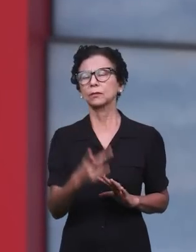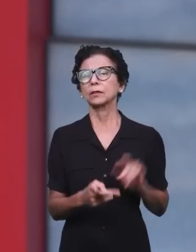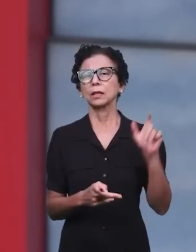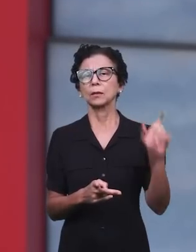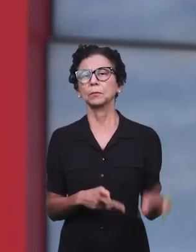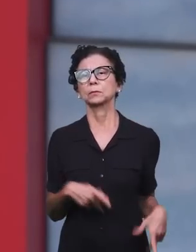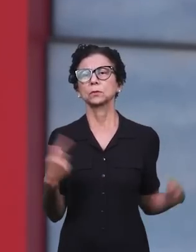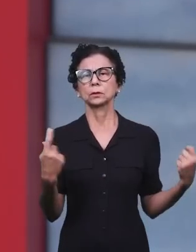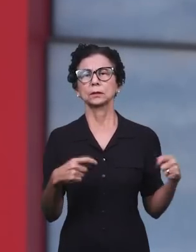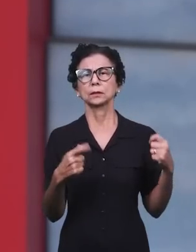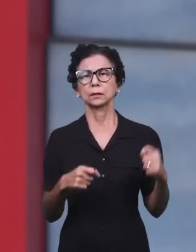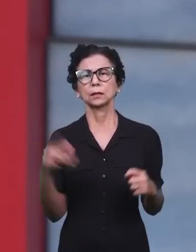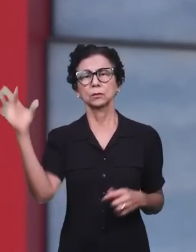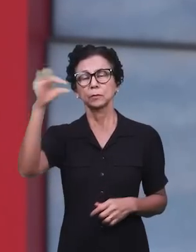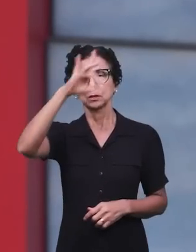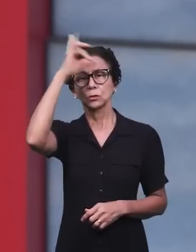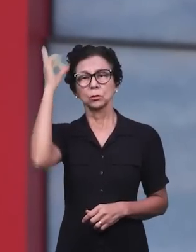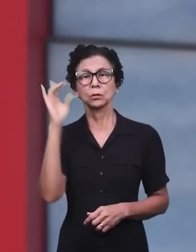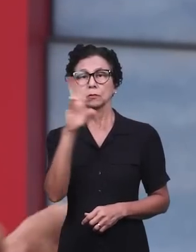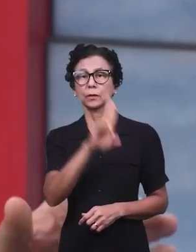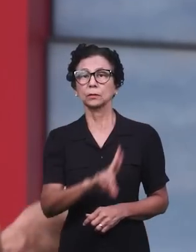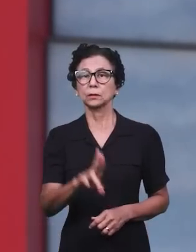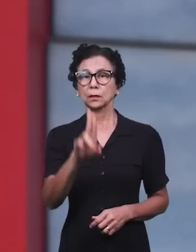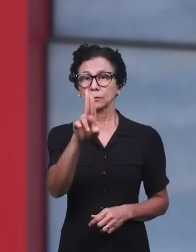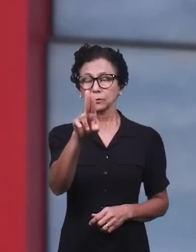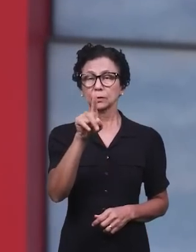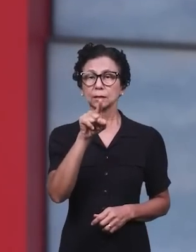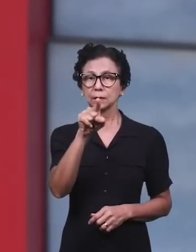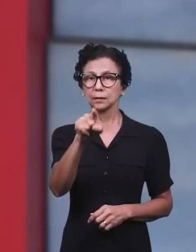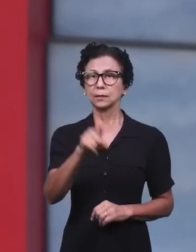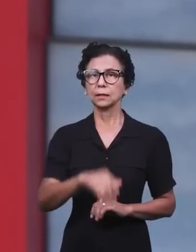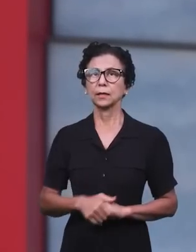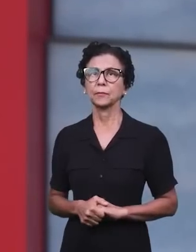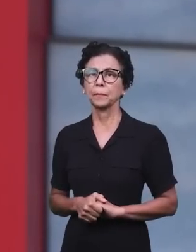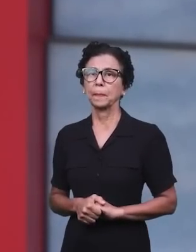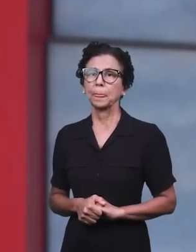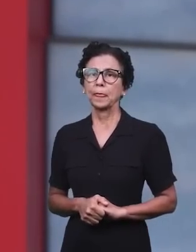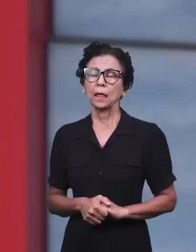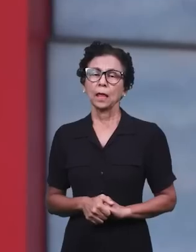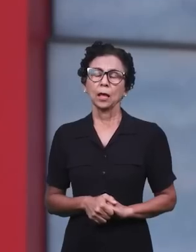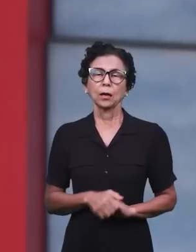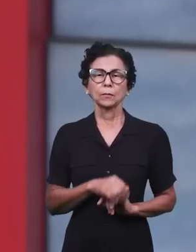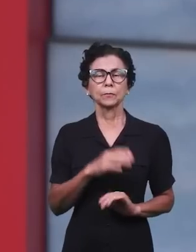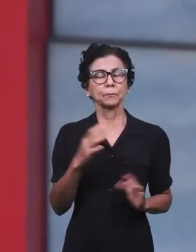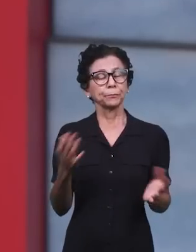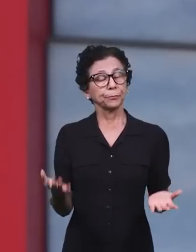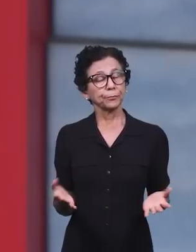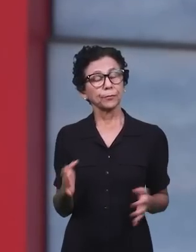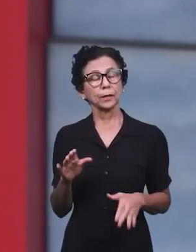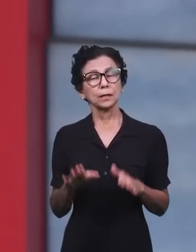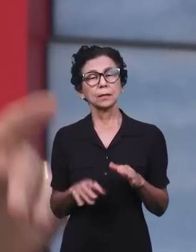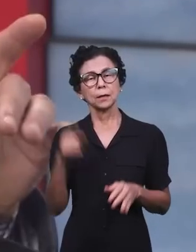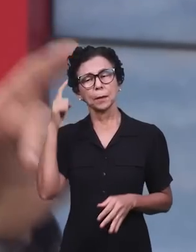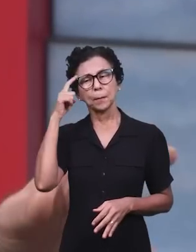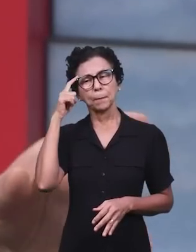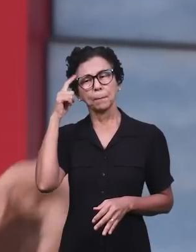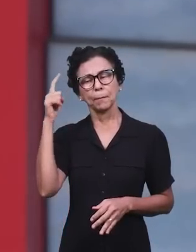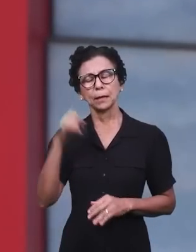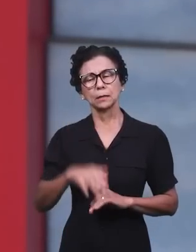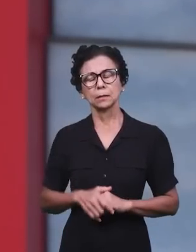as palavras na sua boca. Às vezes você pensa que isso é só na hora do pastor vai pregar. Não, não é não. É a hora que você está visitando alguém no hospital, é a hora que você